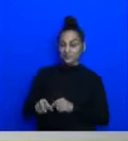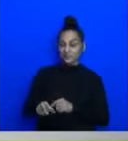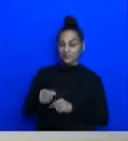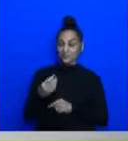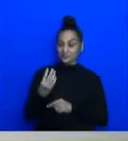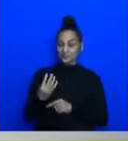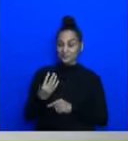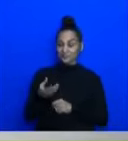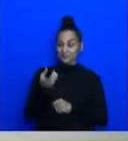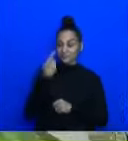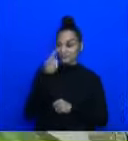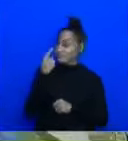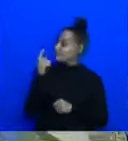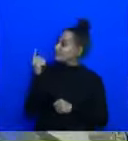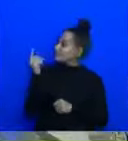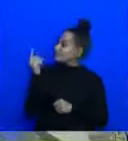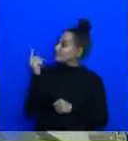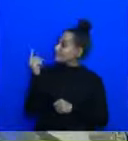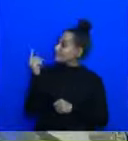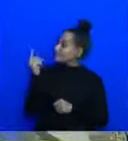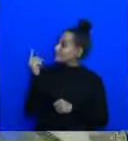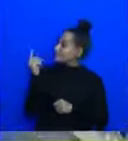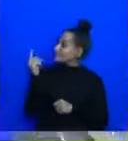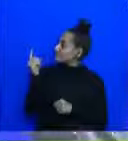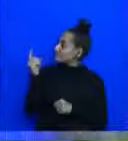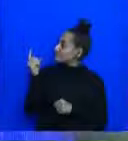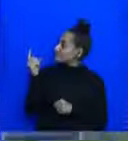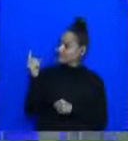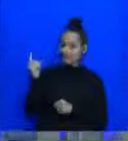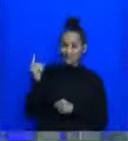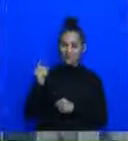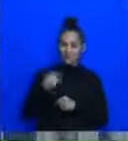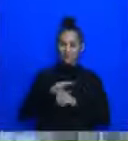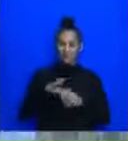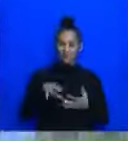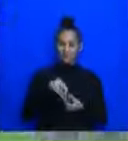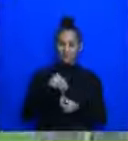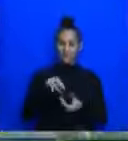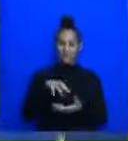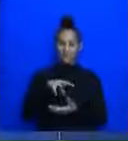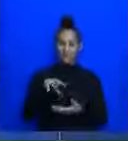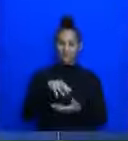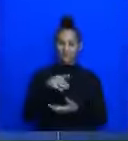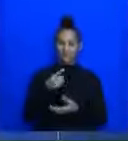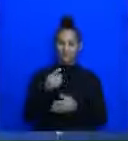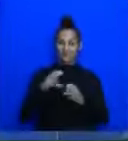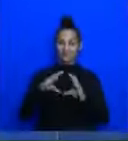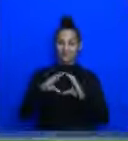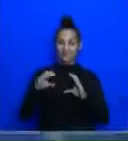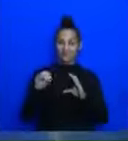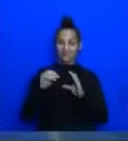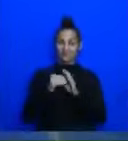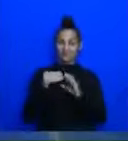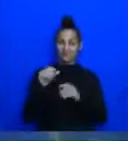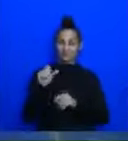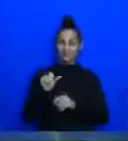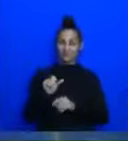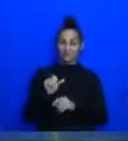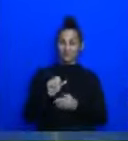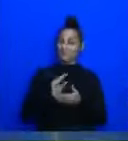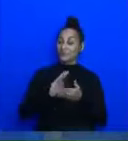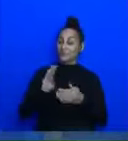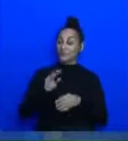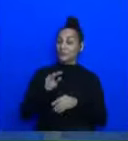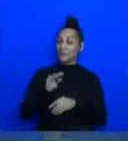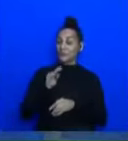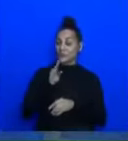coluna número 4. Bola posicionada, valendo. O globo já carregado com as 10 bolas, numeradas de 0 a 9. Um